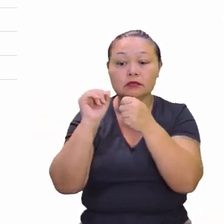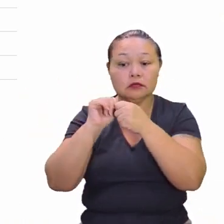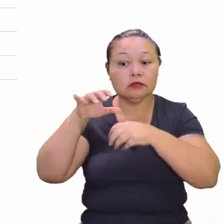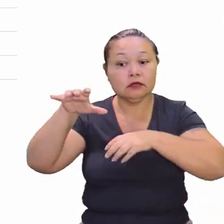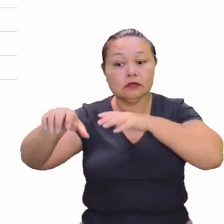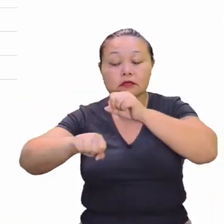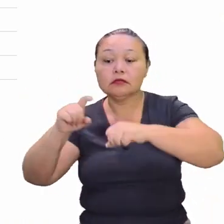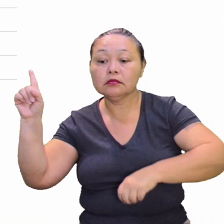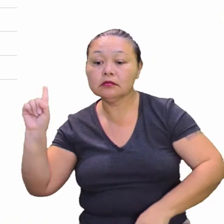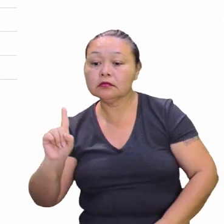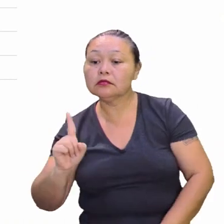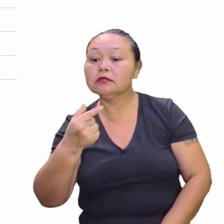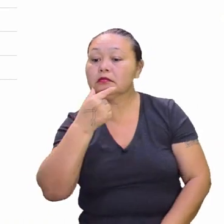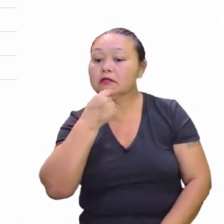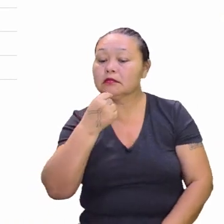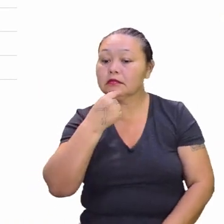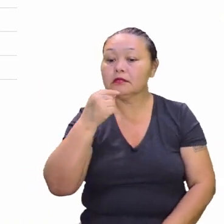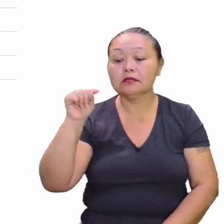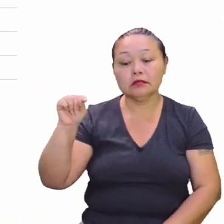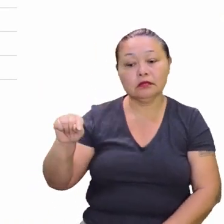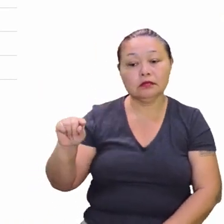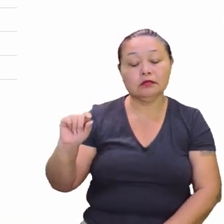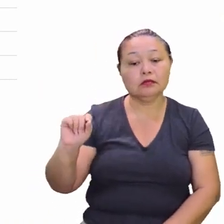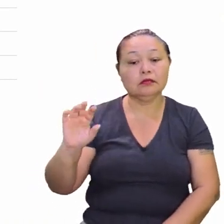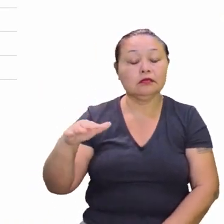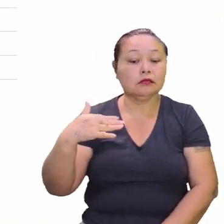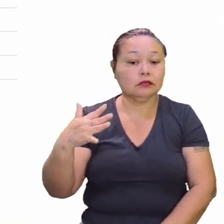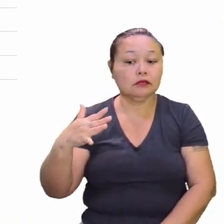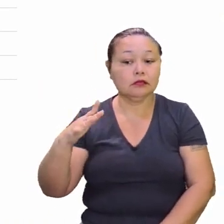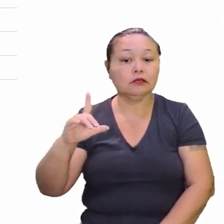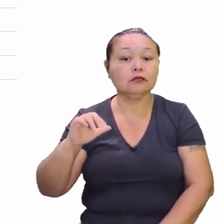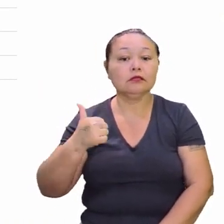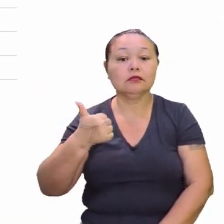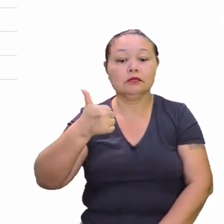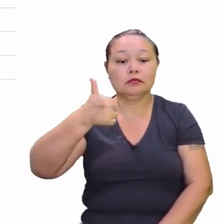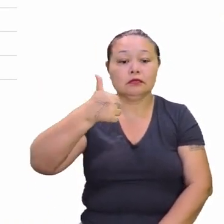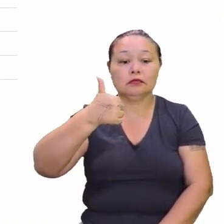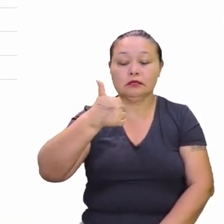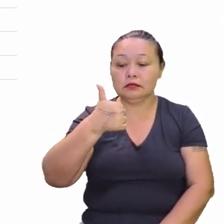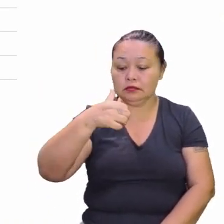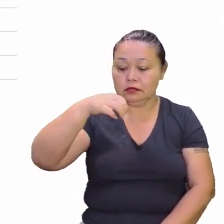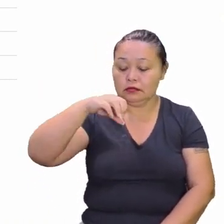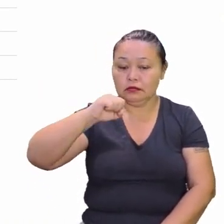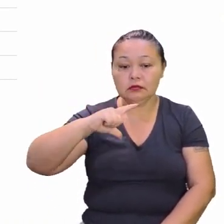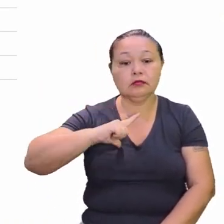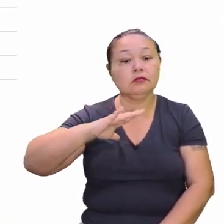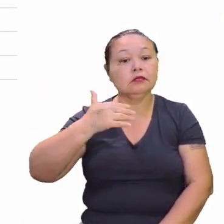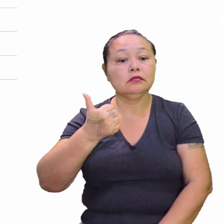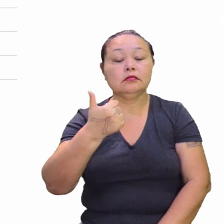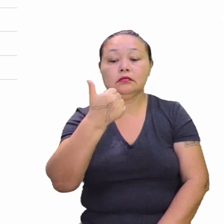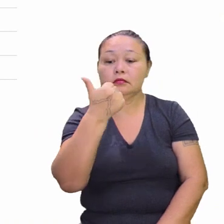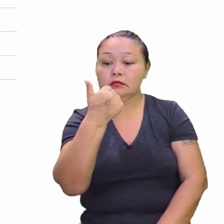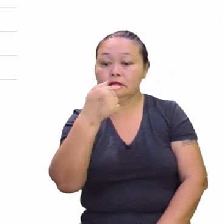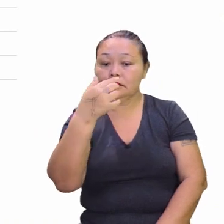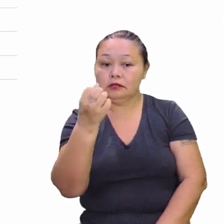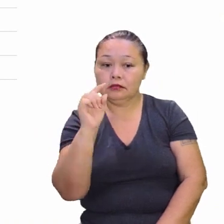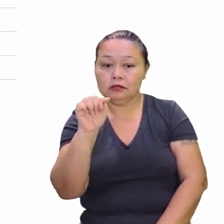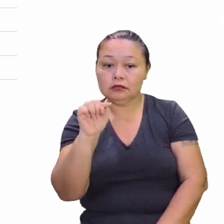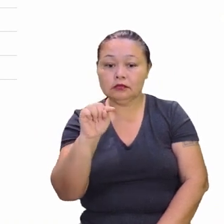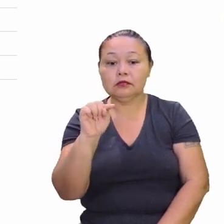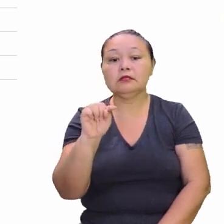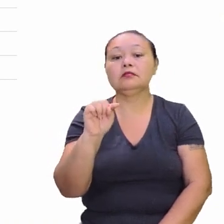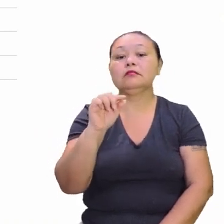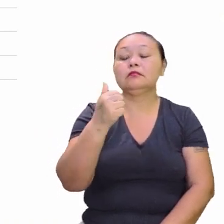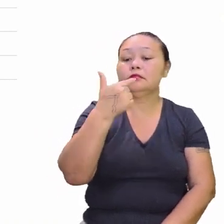da ocupação do homem no campo, que em 1980 eram 176 mil,